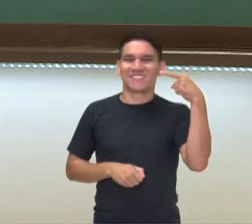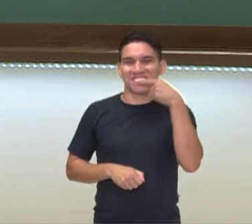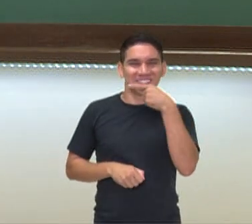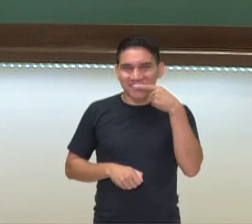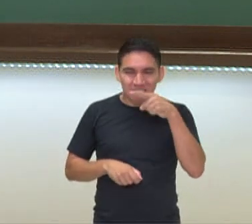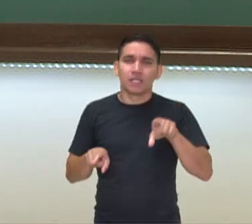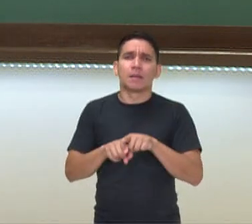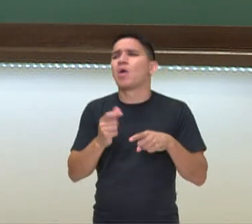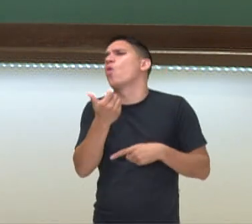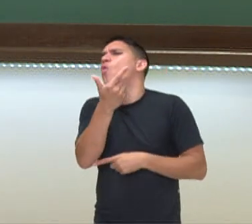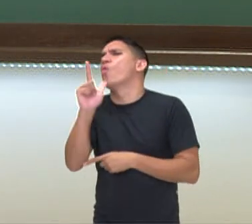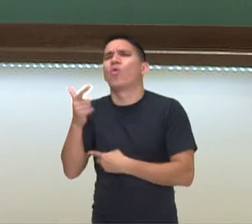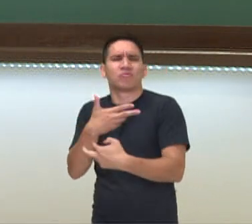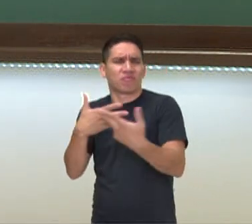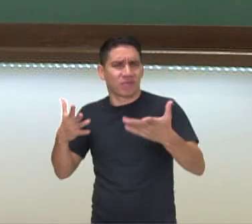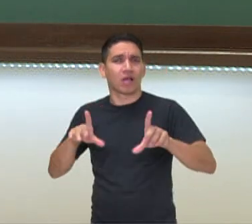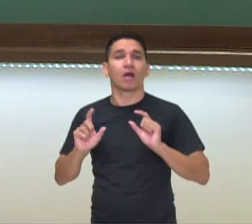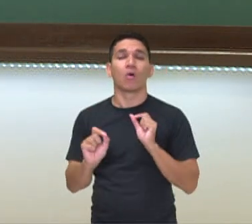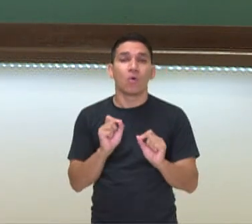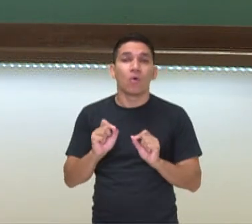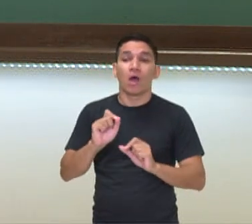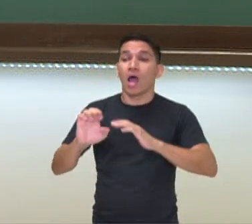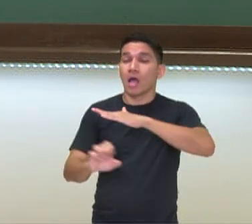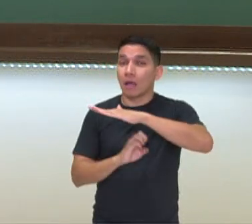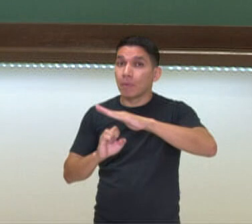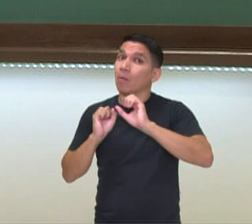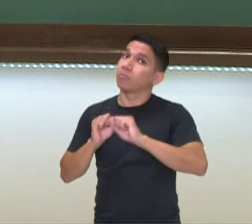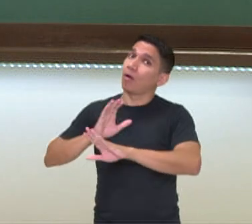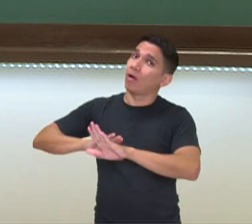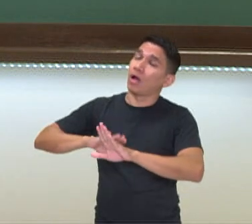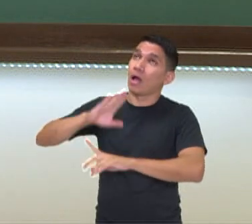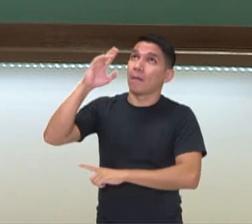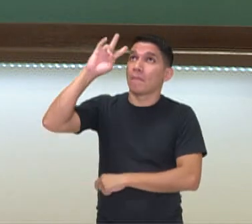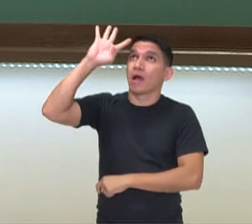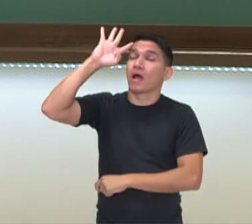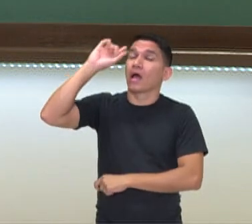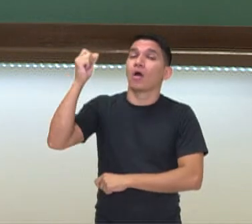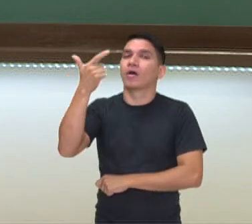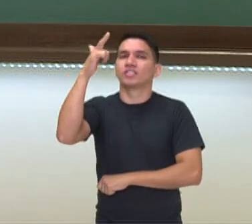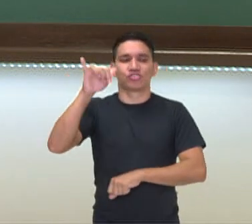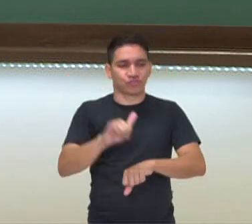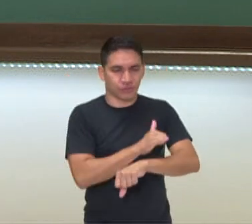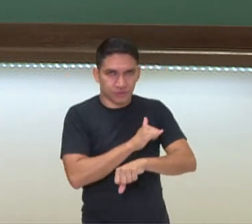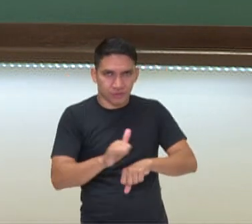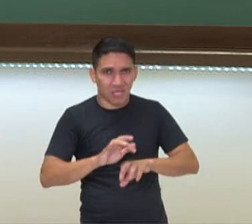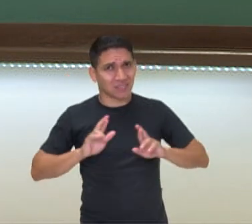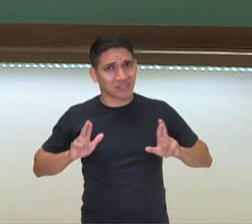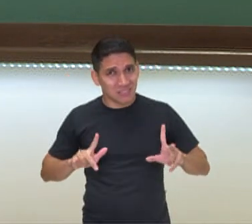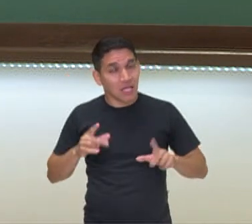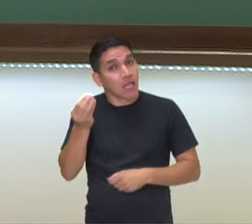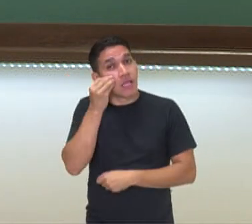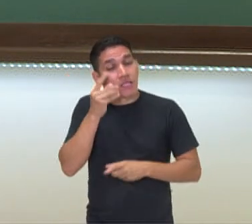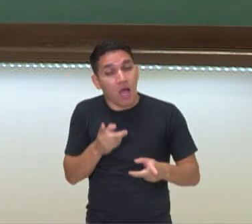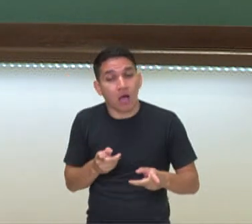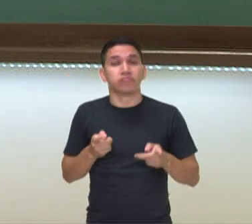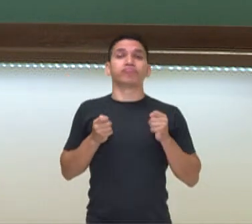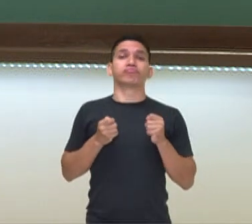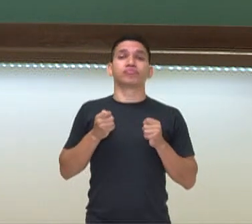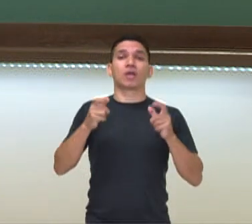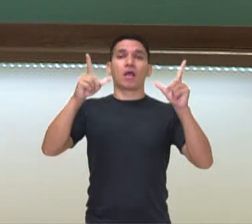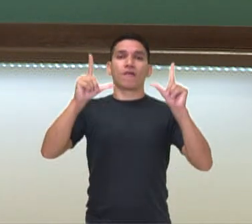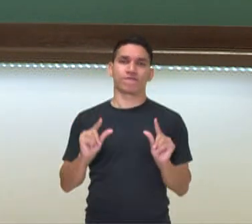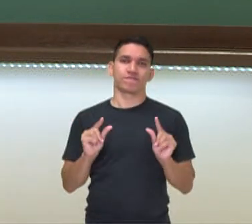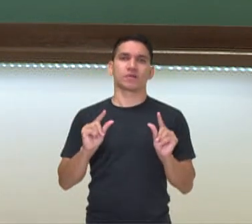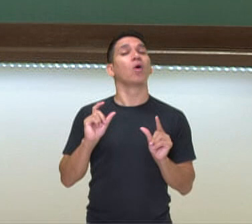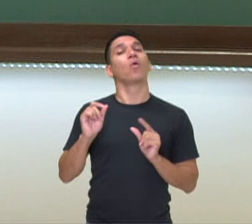produtos do nosso cotidiano, onde as empresas poderiam pensar em estratégias diferentes, visando reduzir esse impacto ambiental,